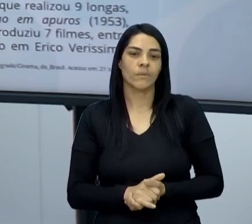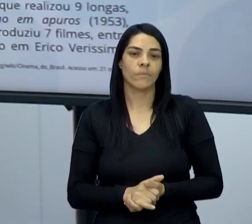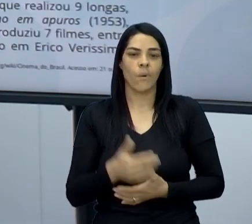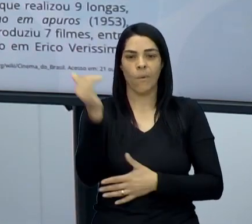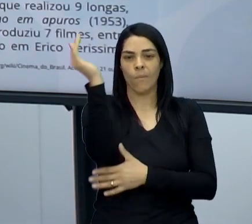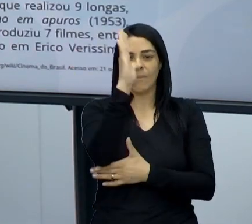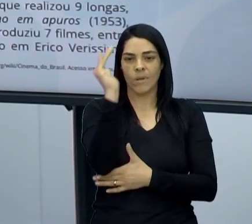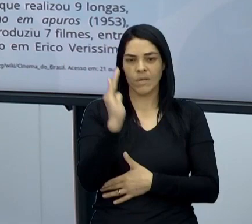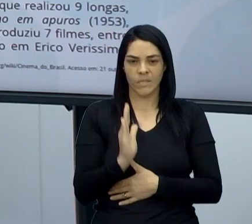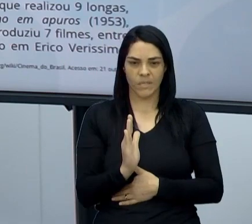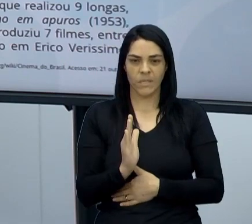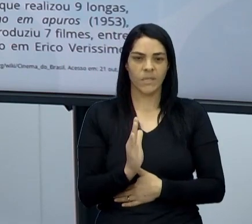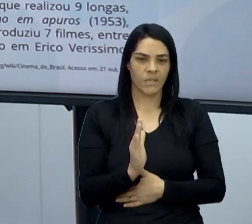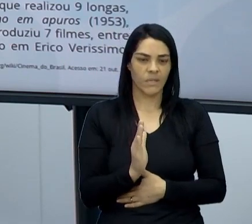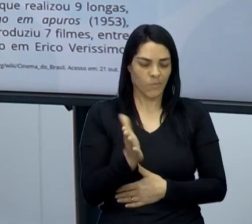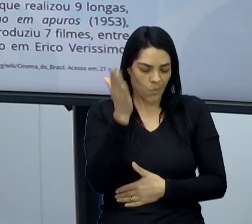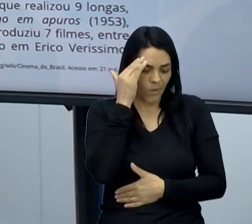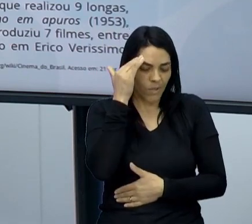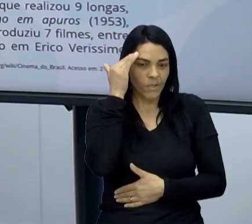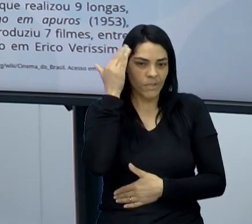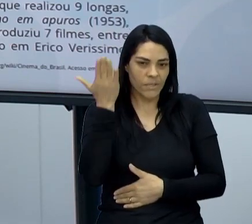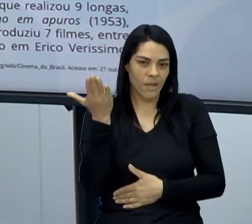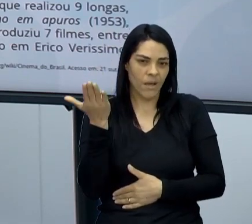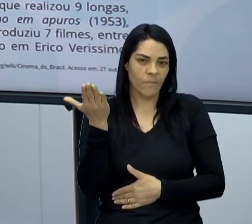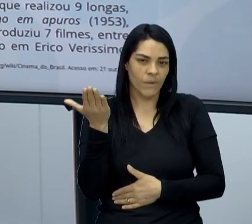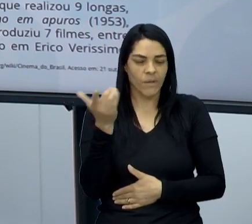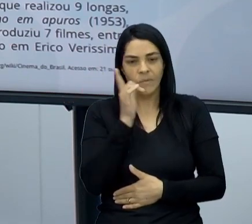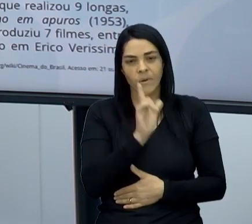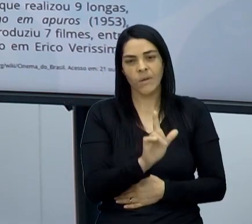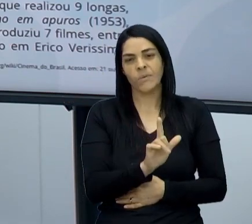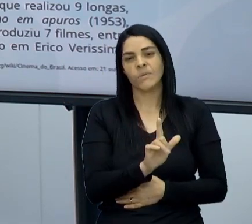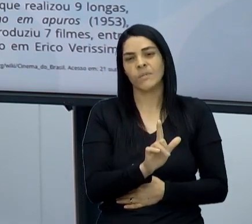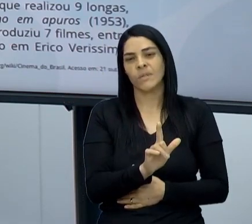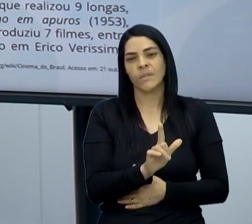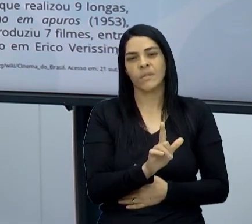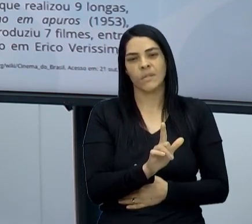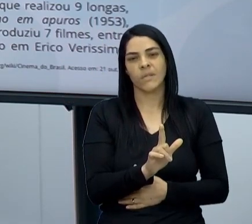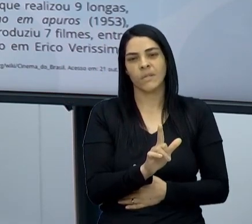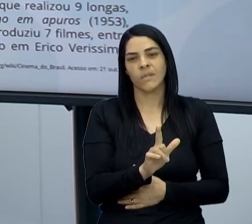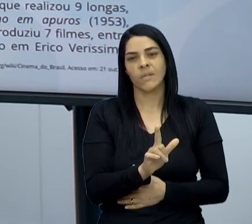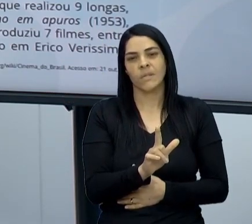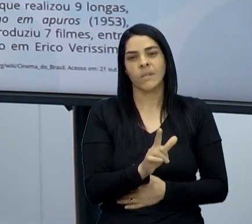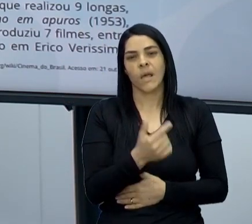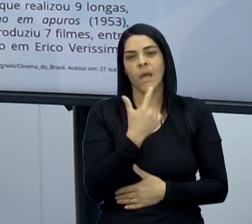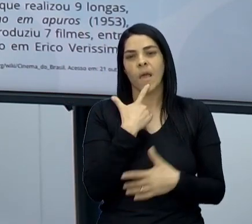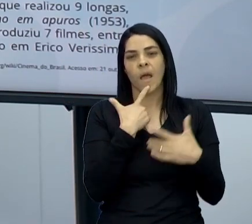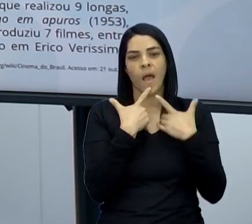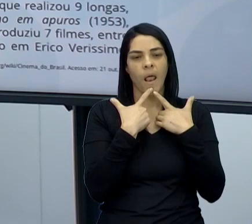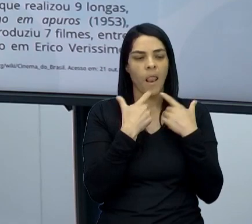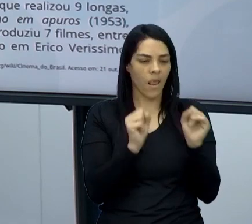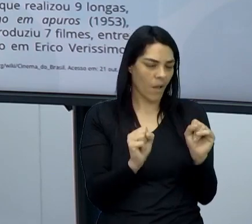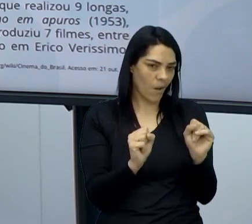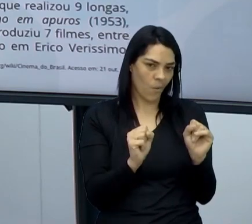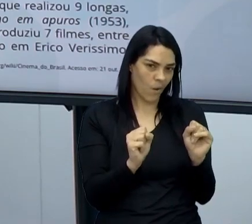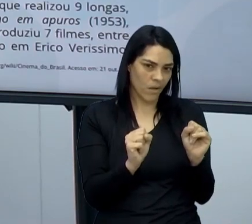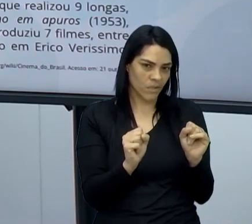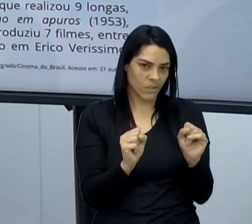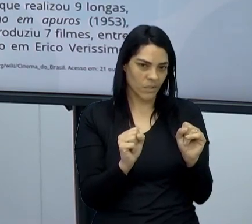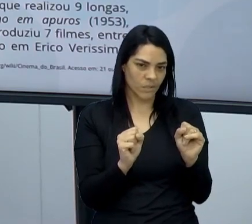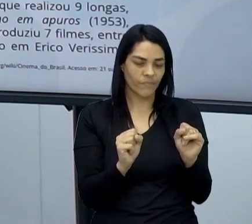brasileiro, que você sabe que vai atingir, que fala com a nação, que fala a nossa linguagem. E você tem o filme